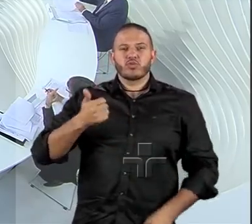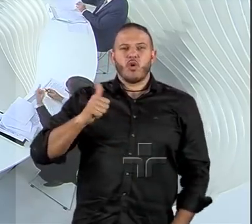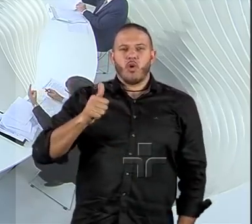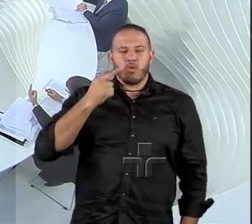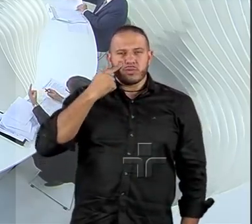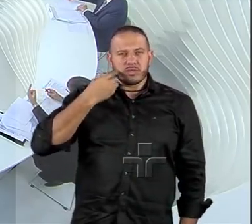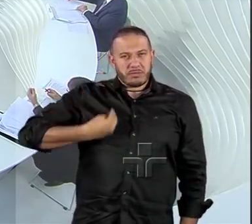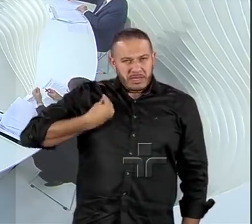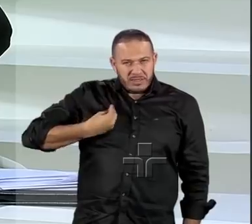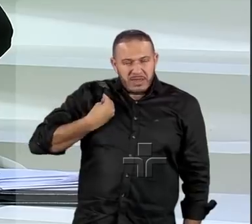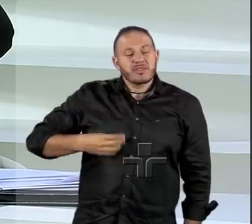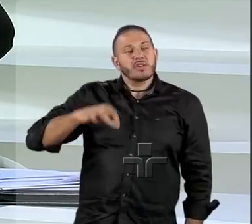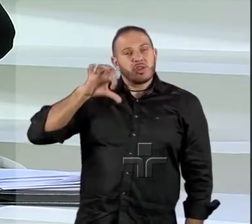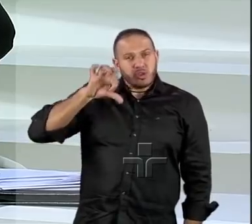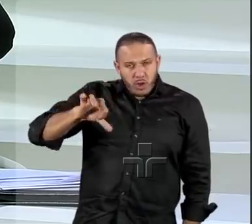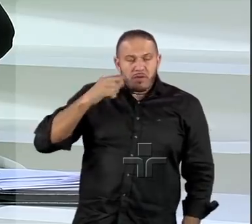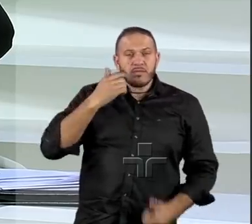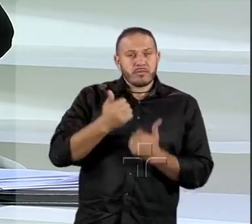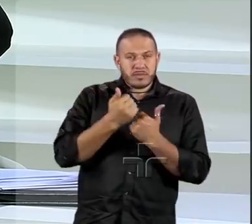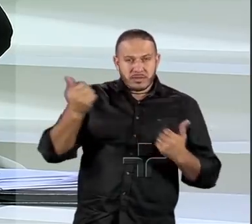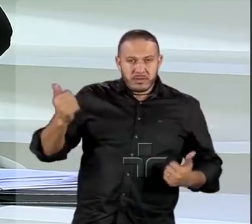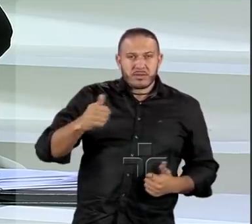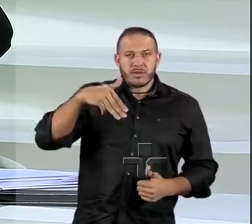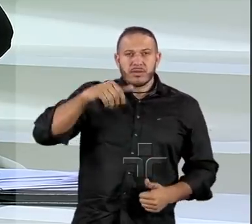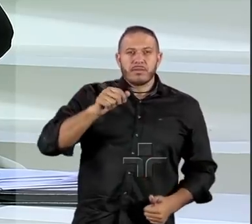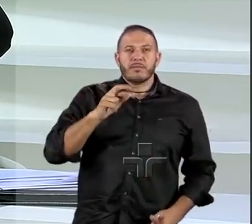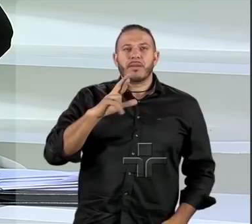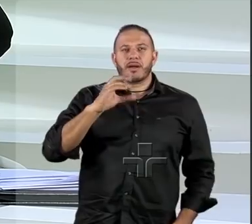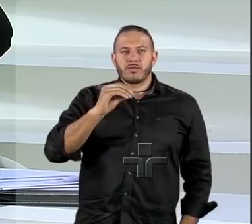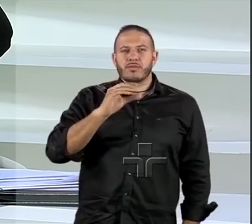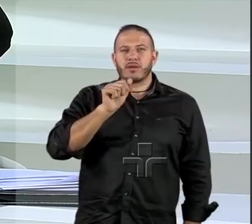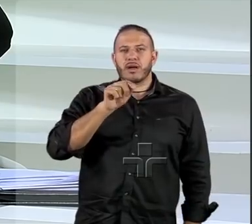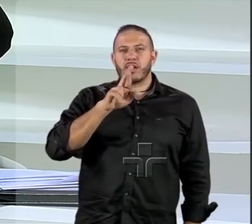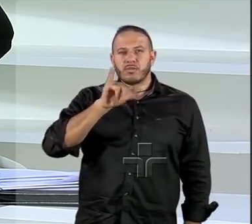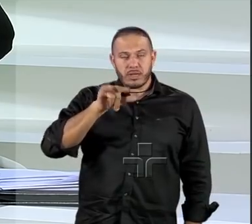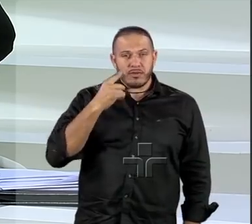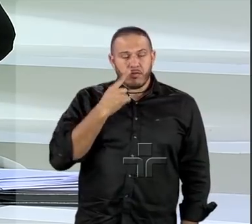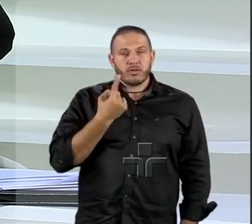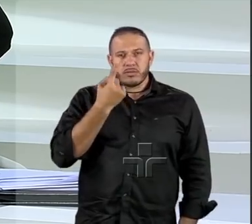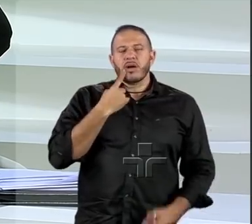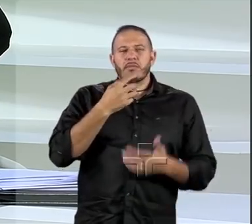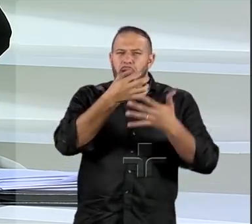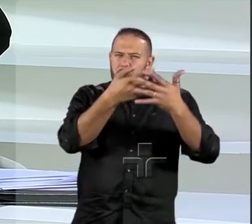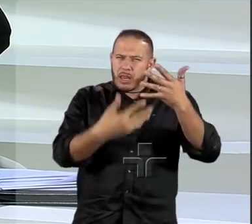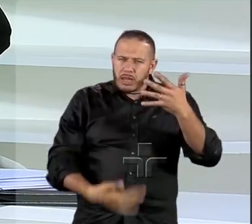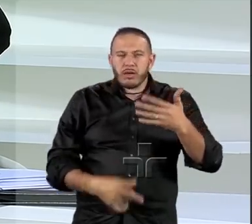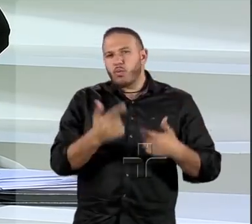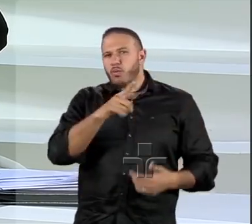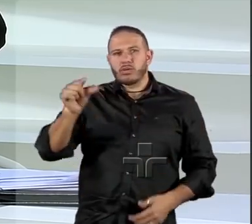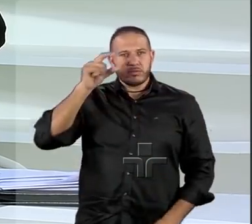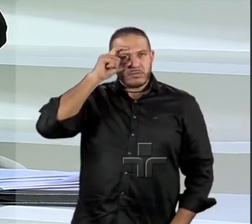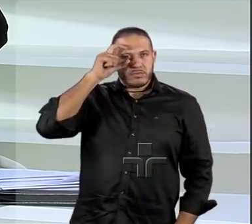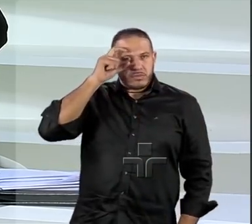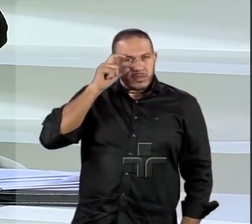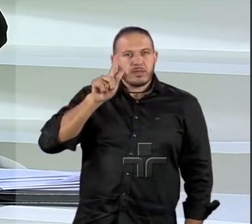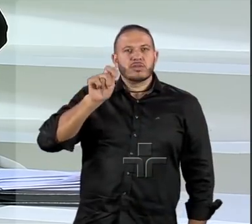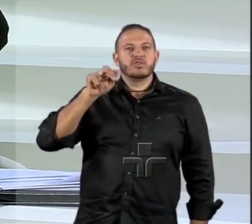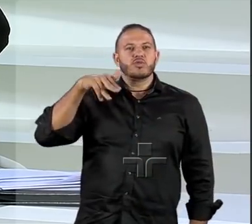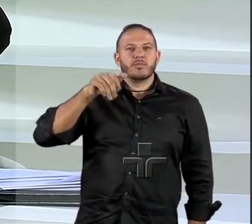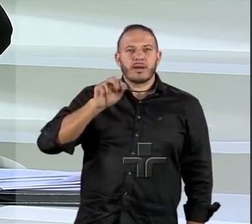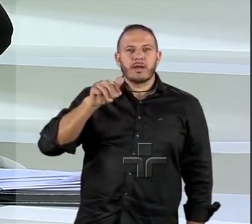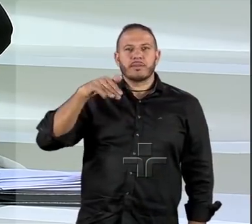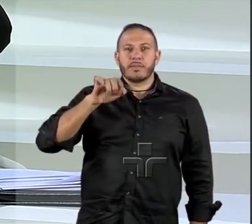presentes 9, o ministro Marco Aurélio foi relator de um dos processos, o ministro Gilmar Mendes foi relator do outro, e